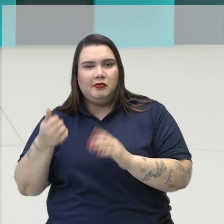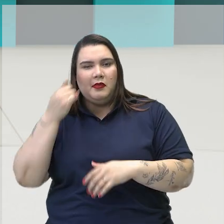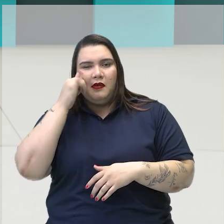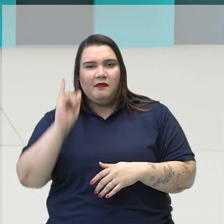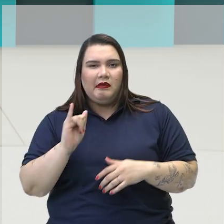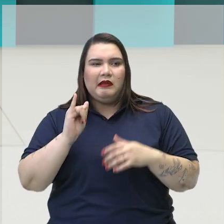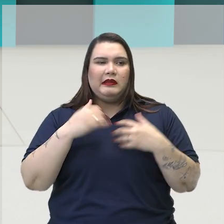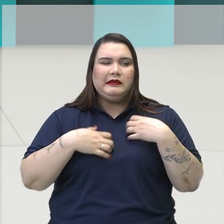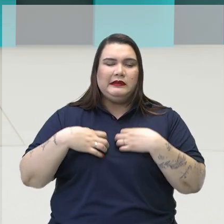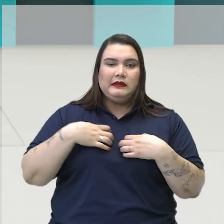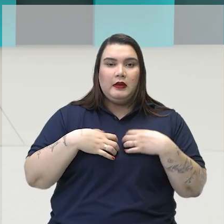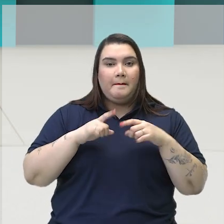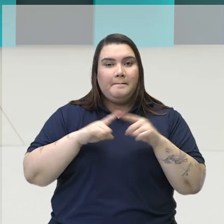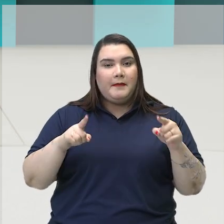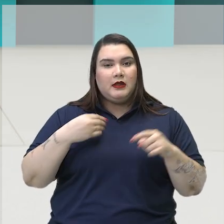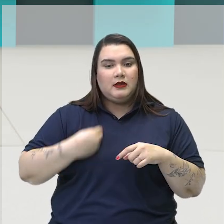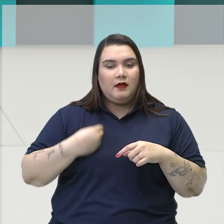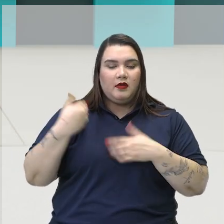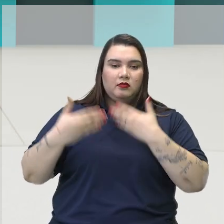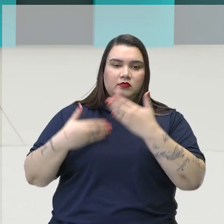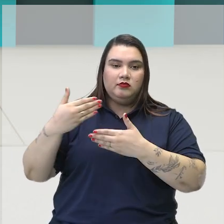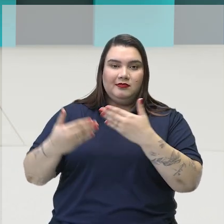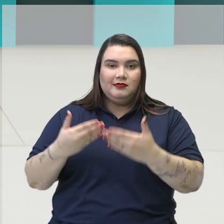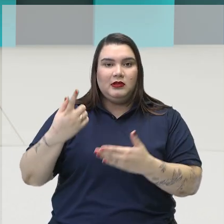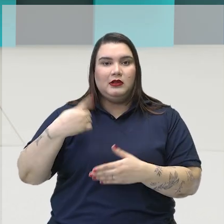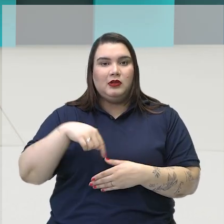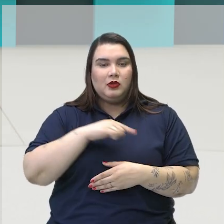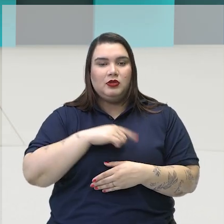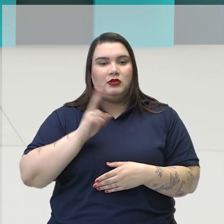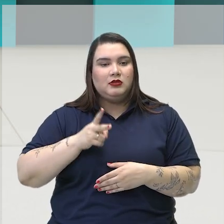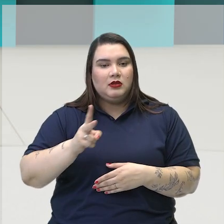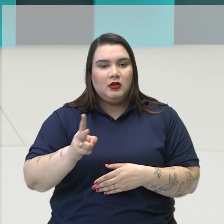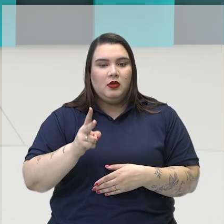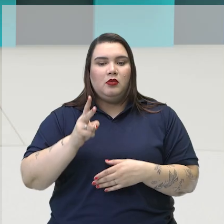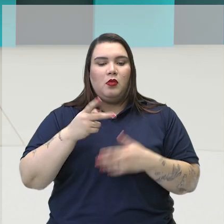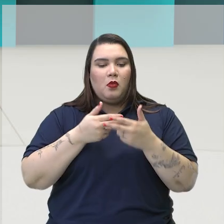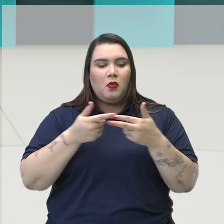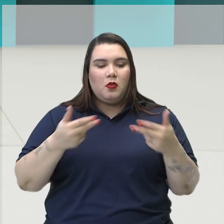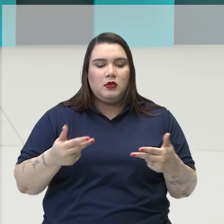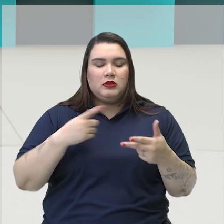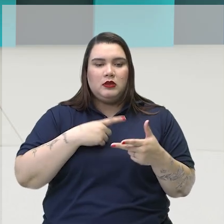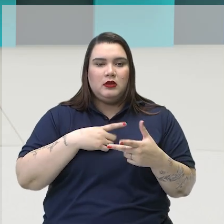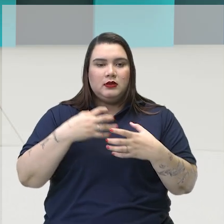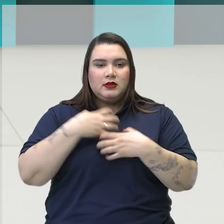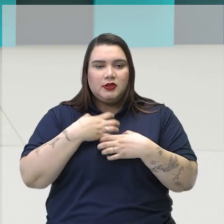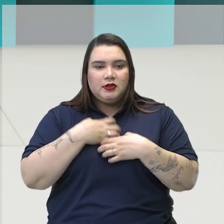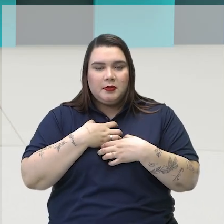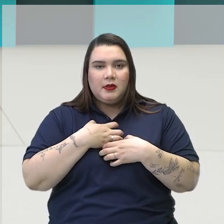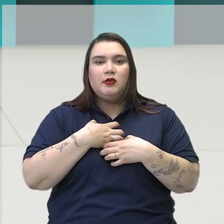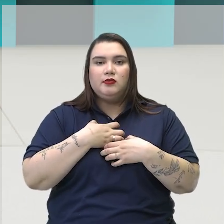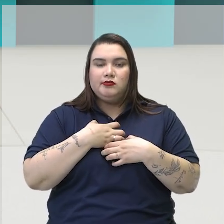pesada. Mas ao longo da vida, nós vamos acumulando coisas que carregamos até o final. E assim são